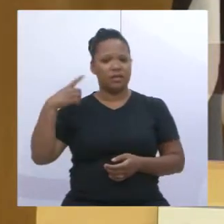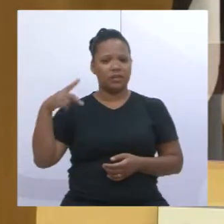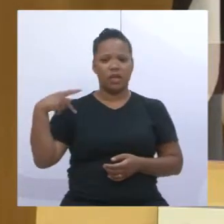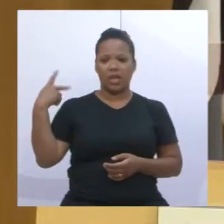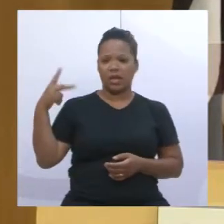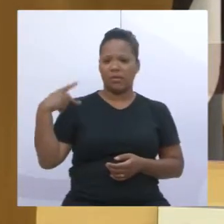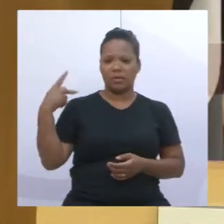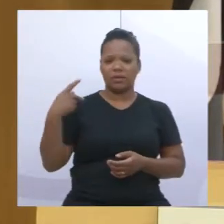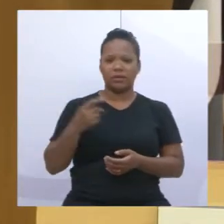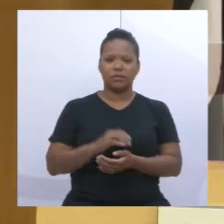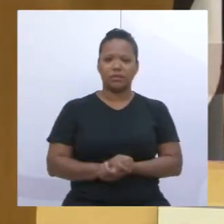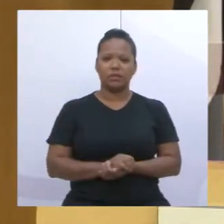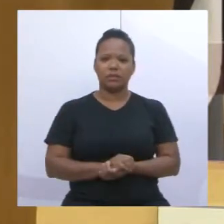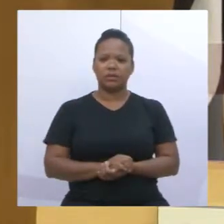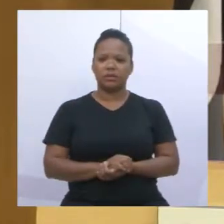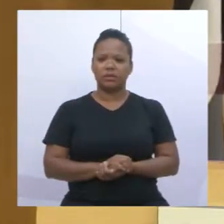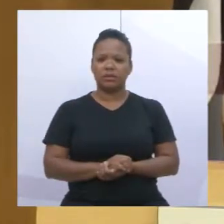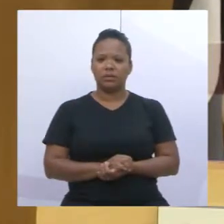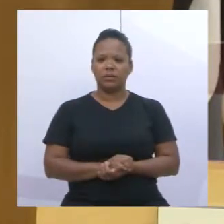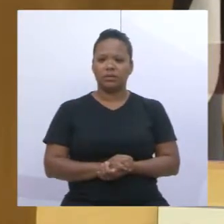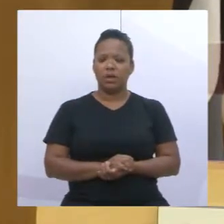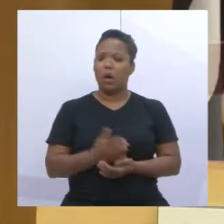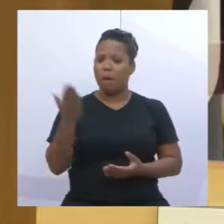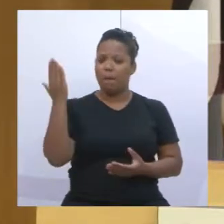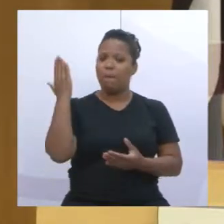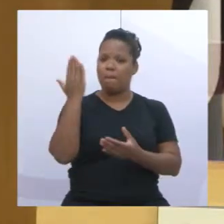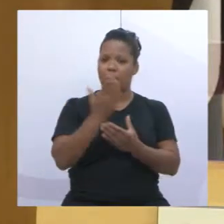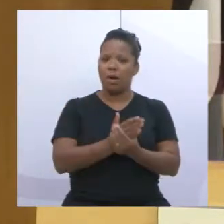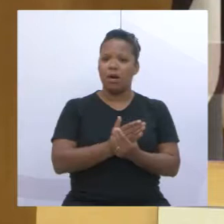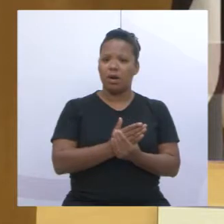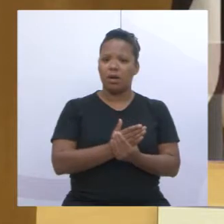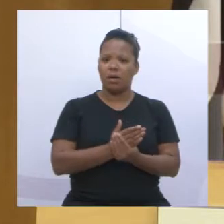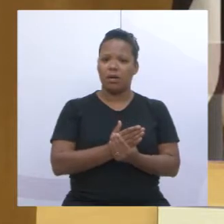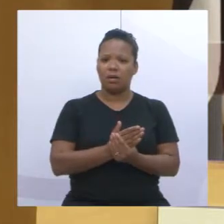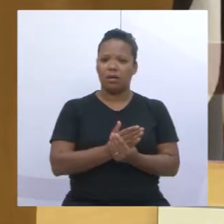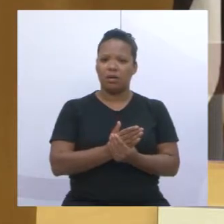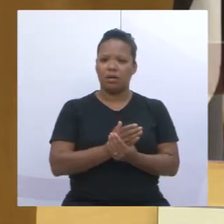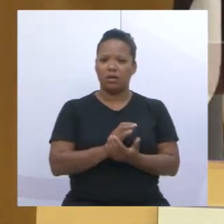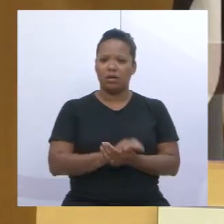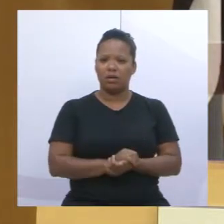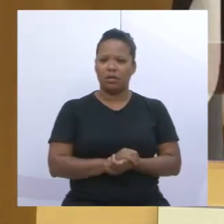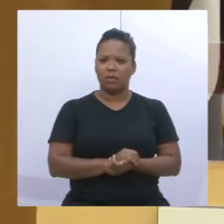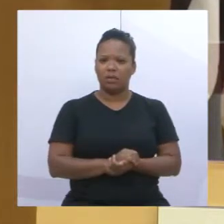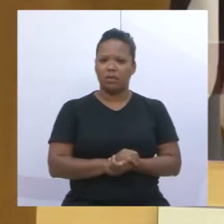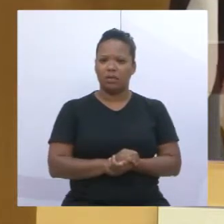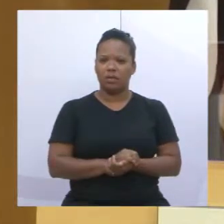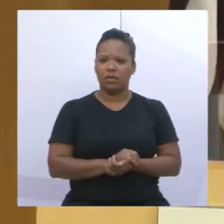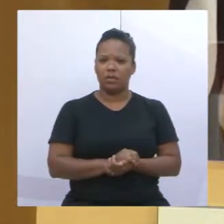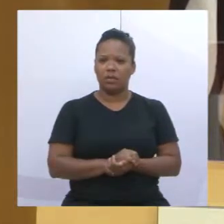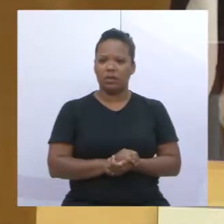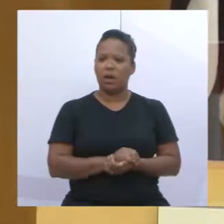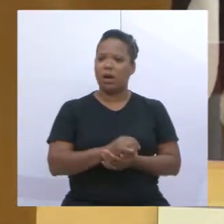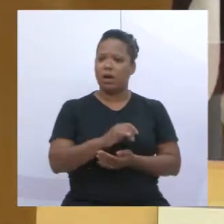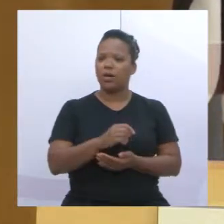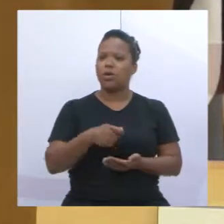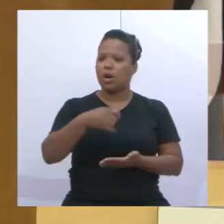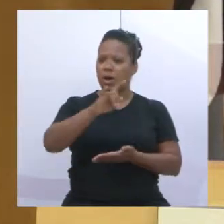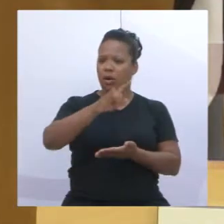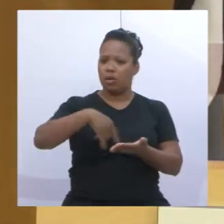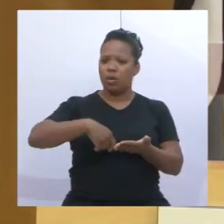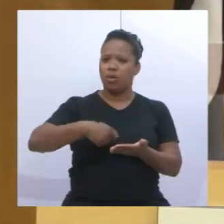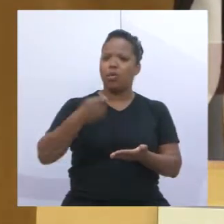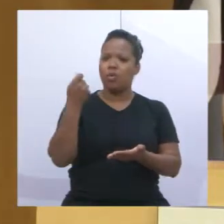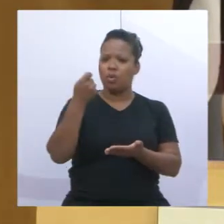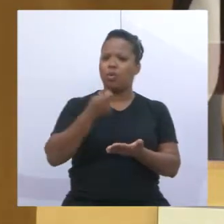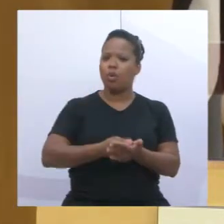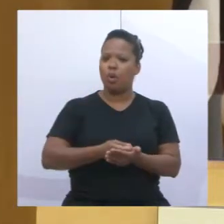promotoria, muitas vezes processos e solicitações de compras do medicamento que tem